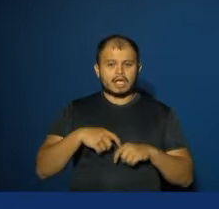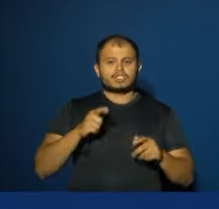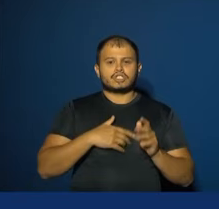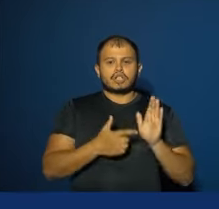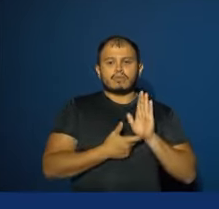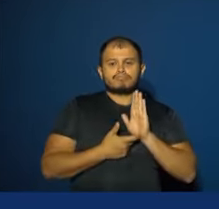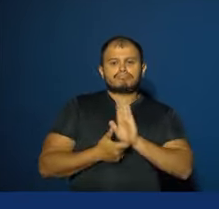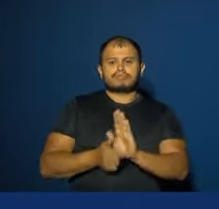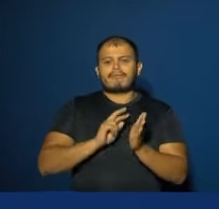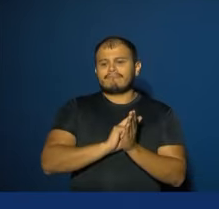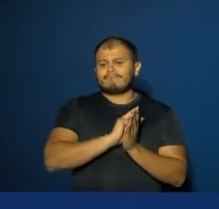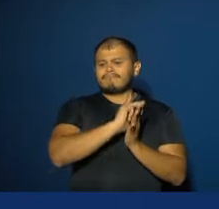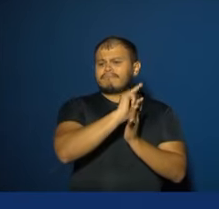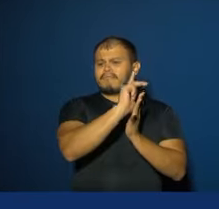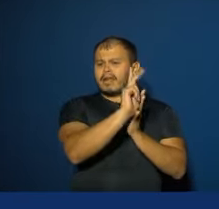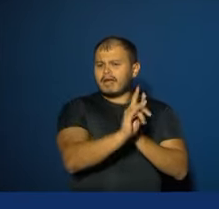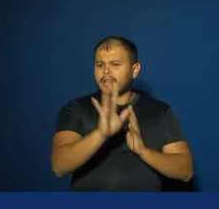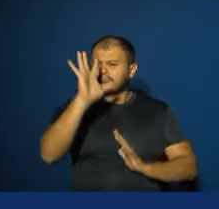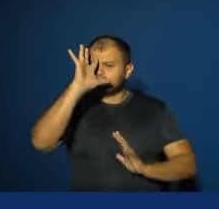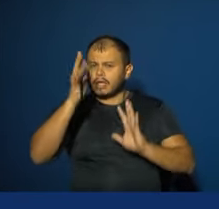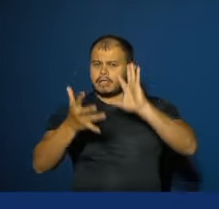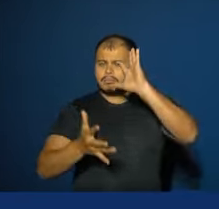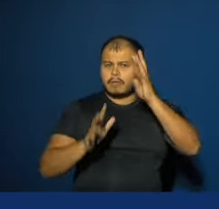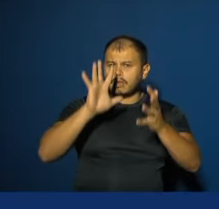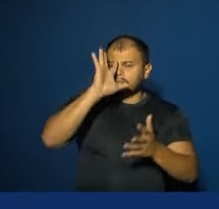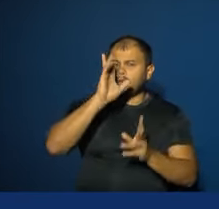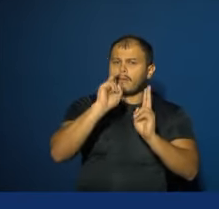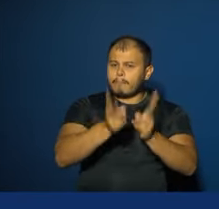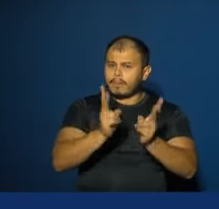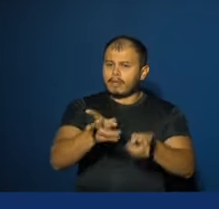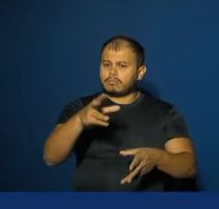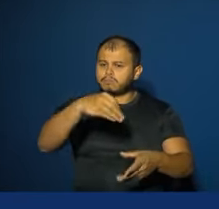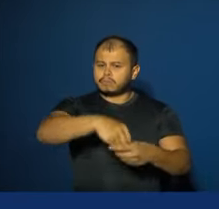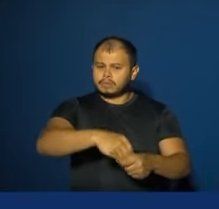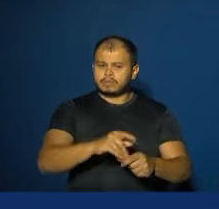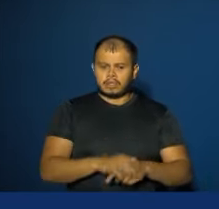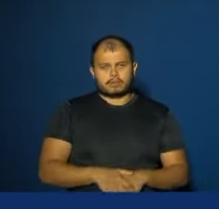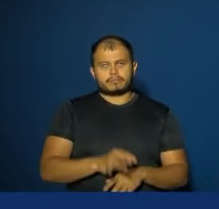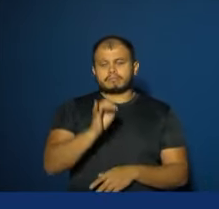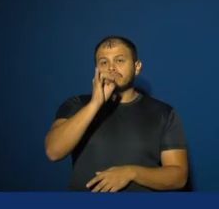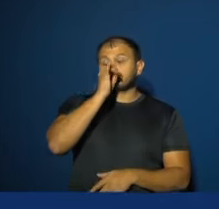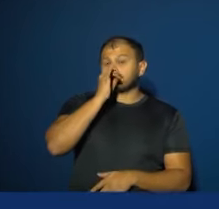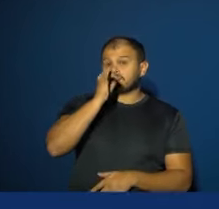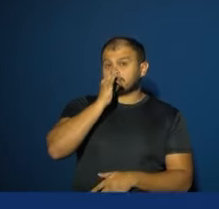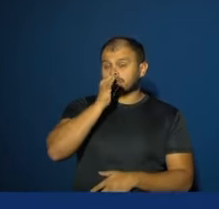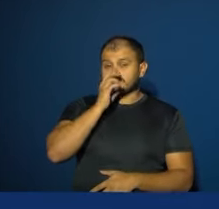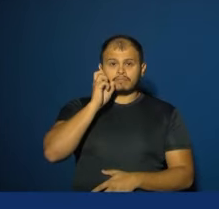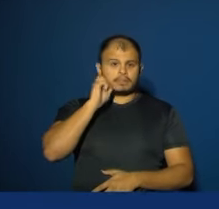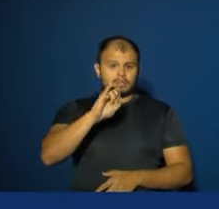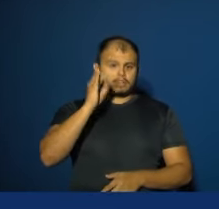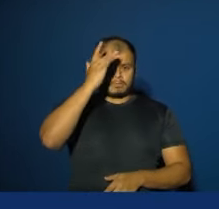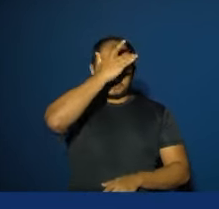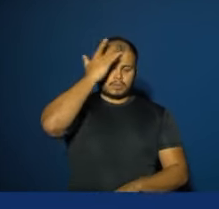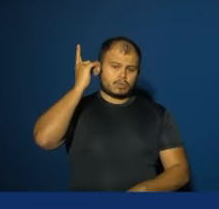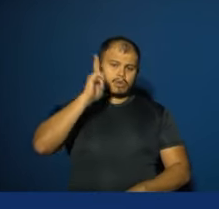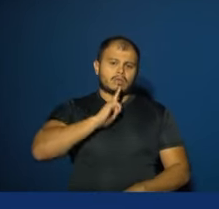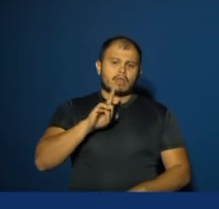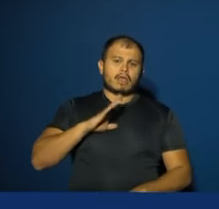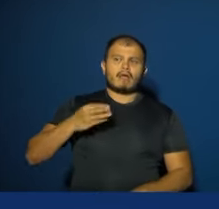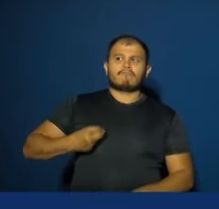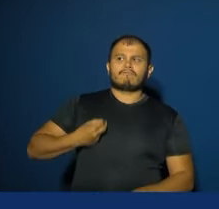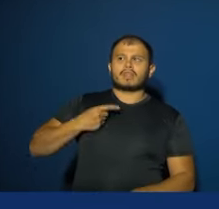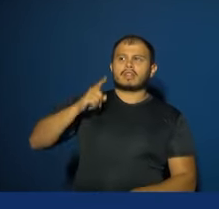N soluções dentro desse ecossistema nosso. E aí, só para dar um exemplo, se o sujeito está lá em uma